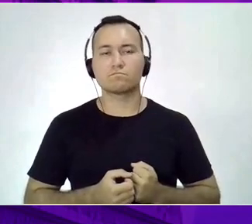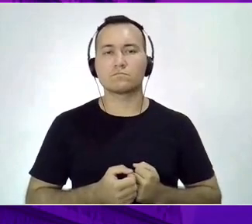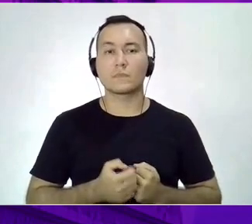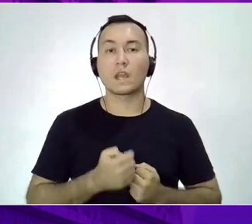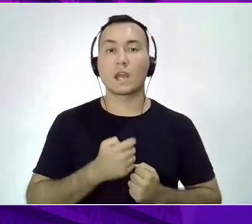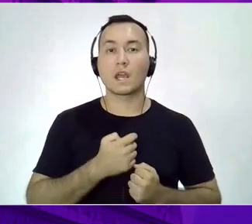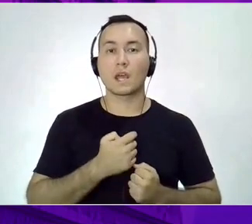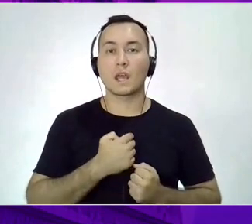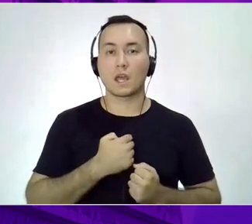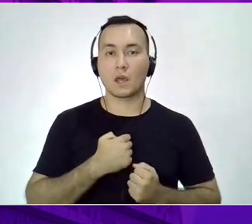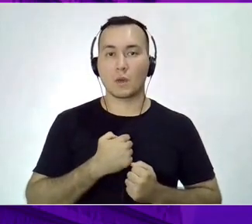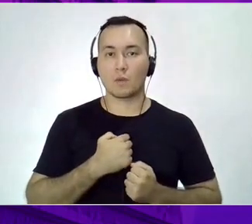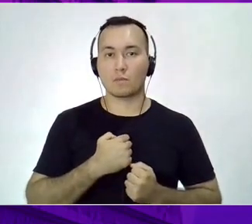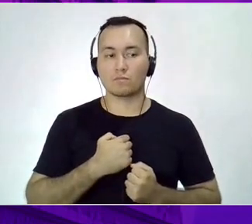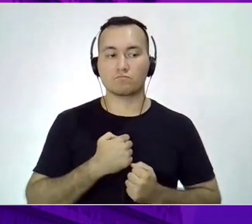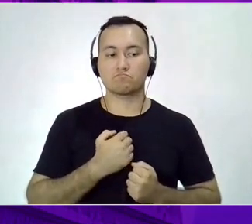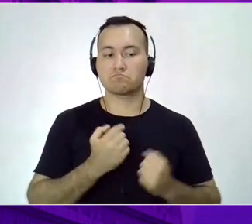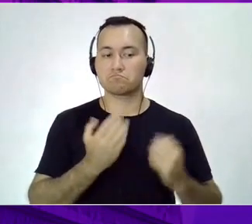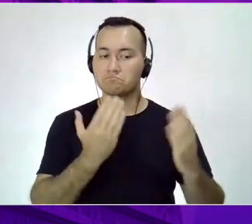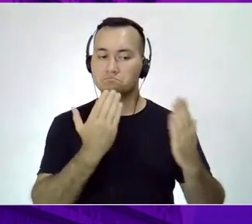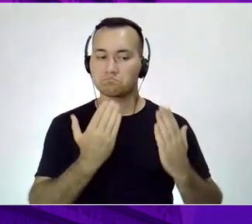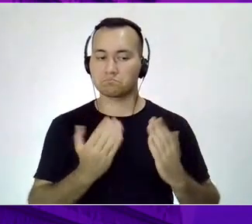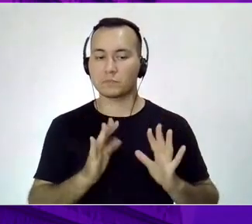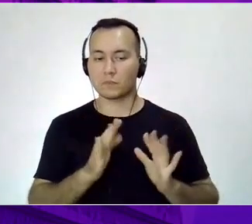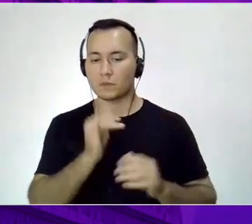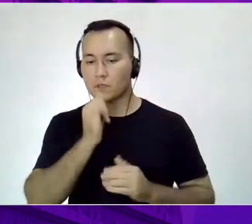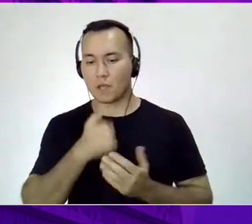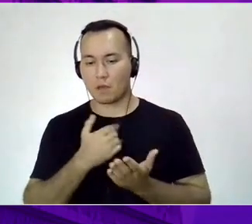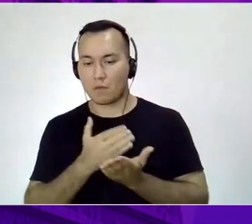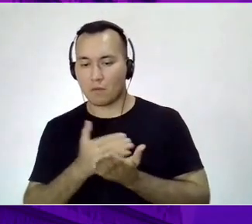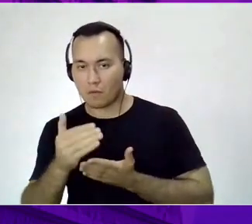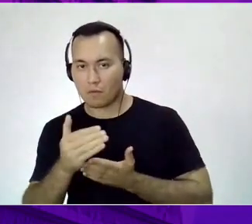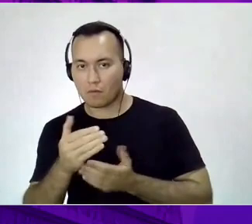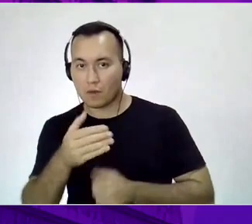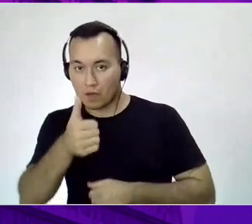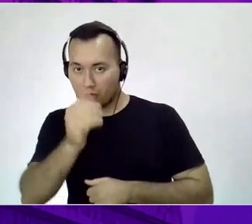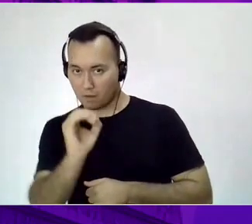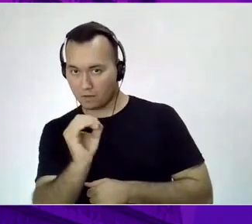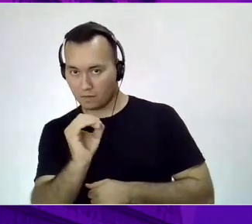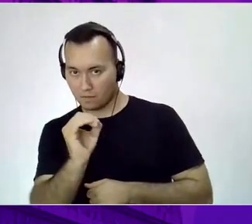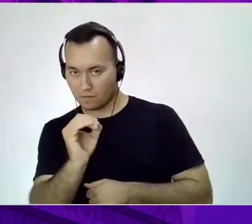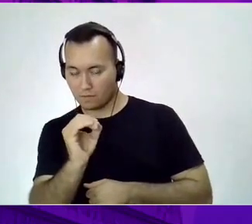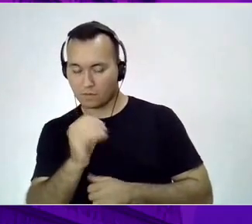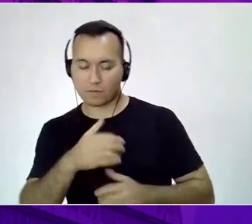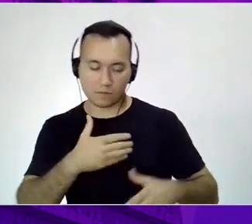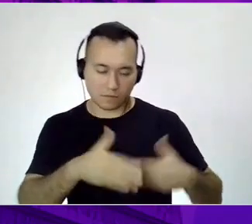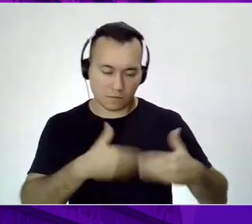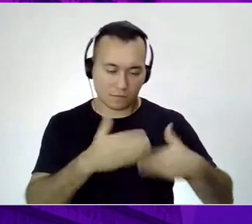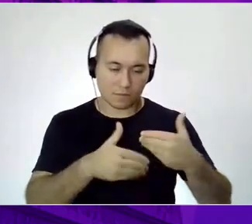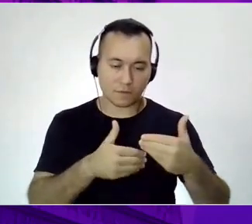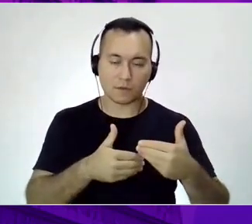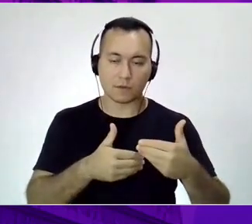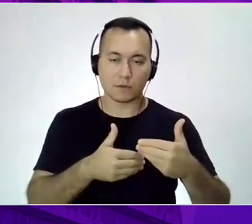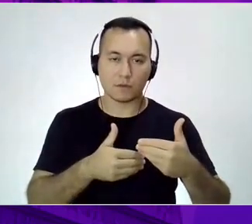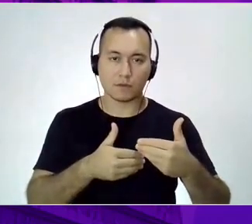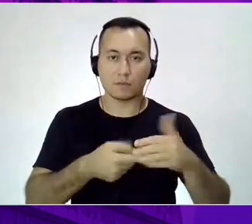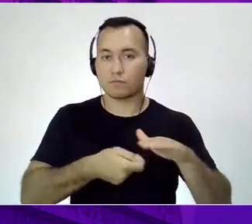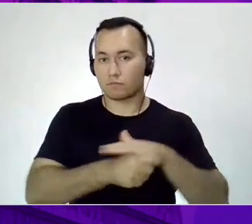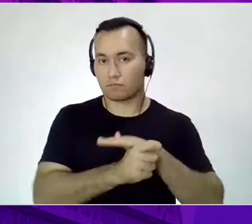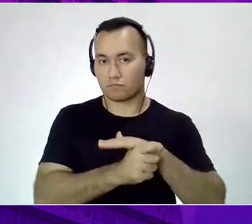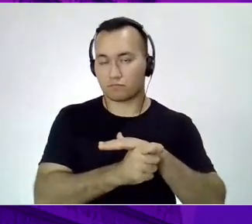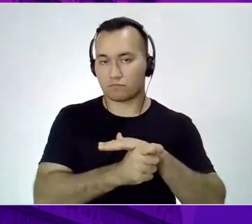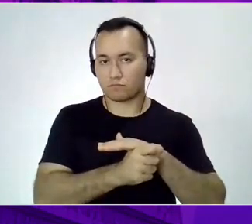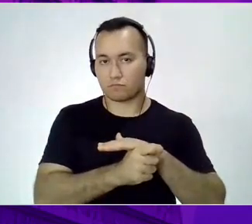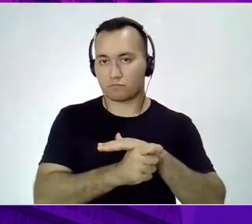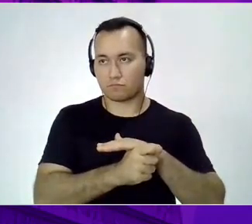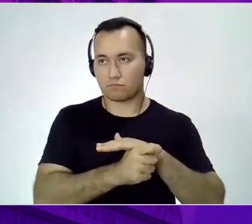com 10 e o resultado for 20, se eu entrar com 20, deve sair 40, vocês